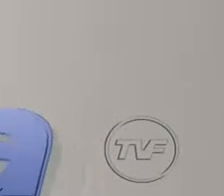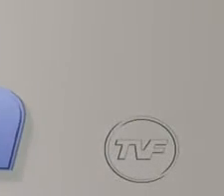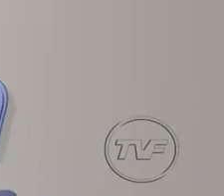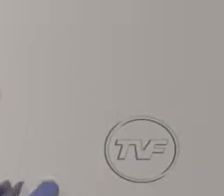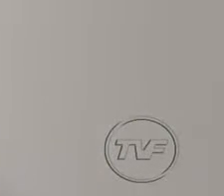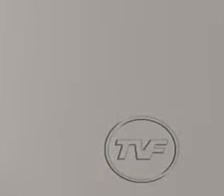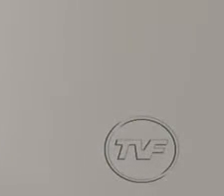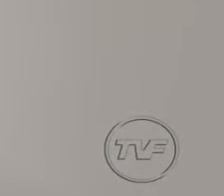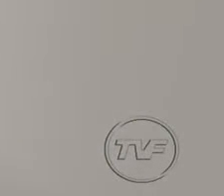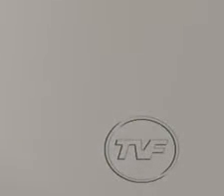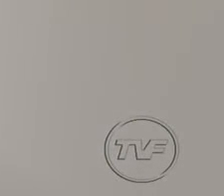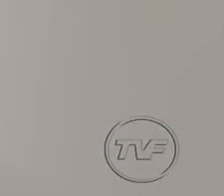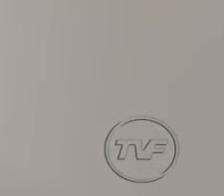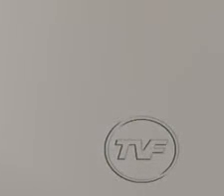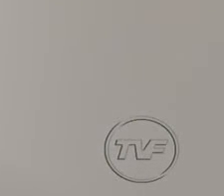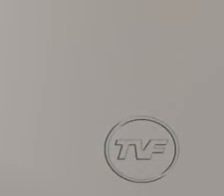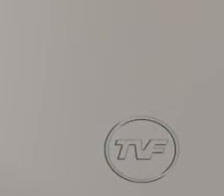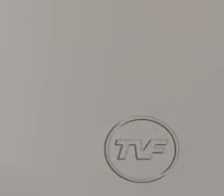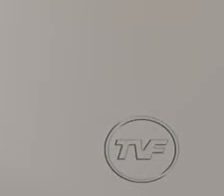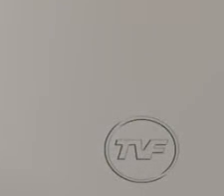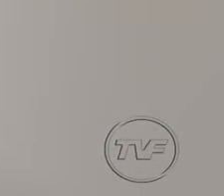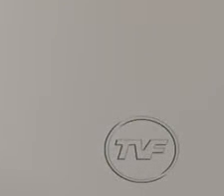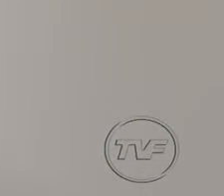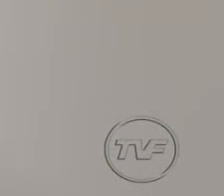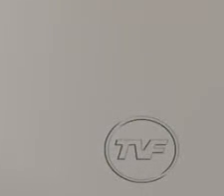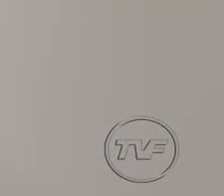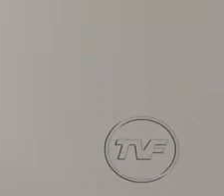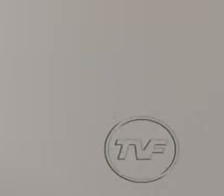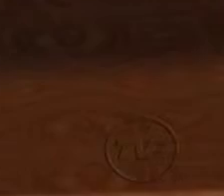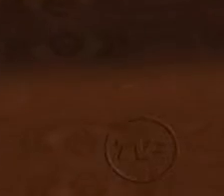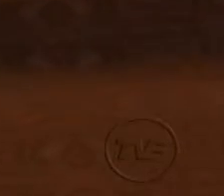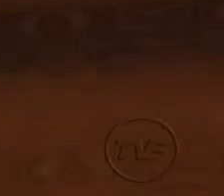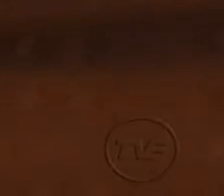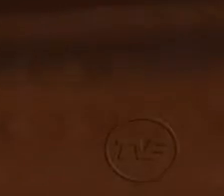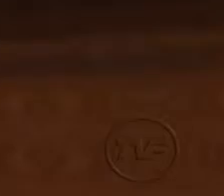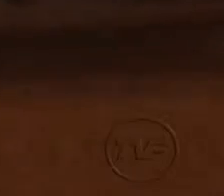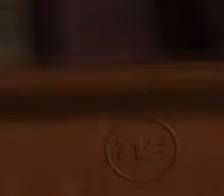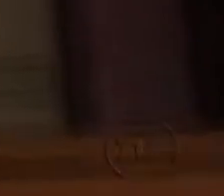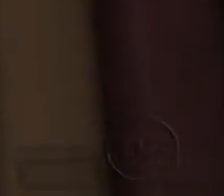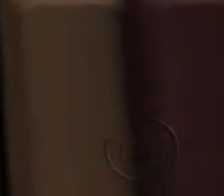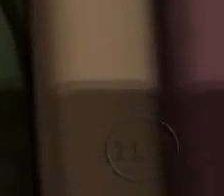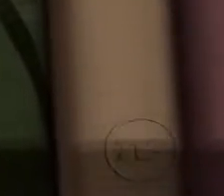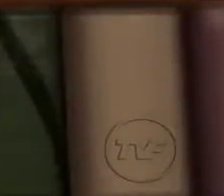Fortaleza, a emissora da Casa do Povo.